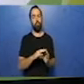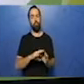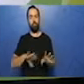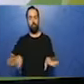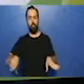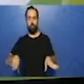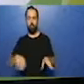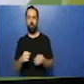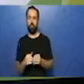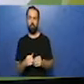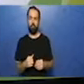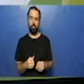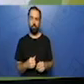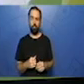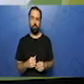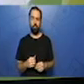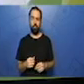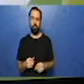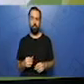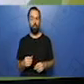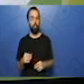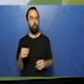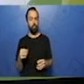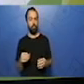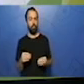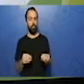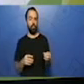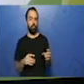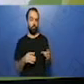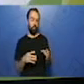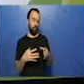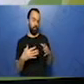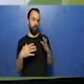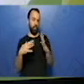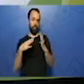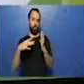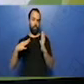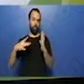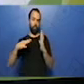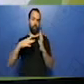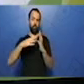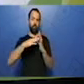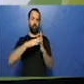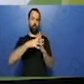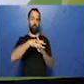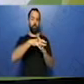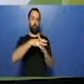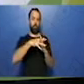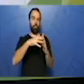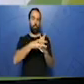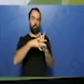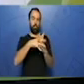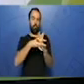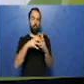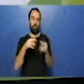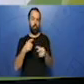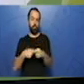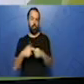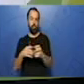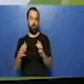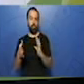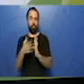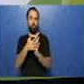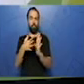usa um filtro. Então, a mistura ela passa através de um filtro onde o sólido fica retido. Esse processo é